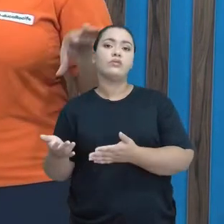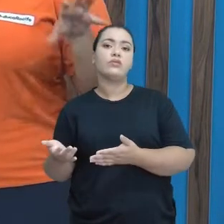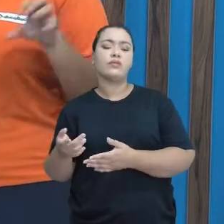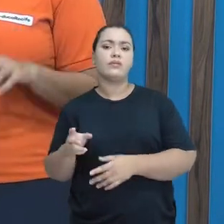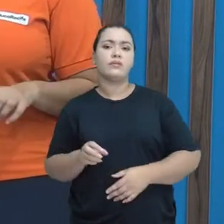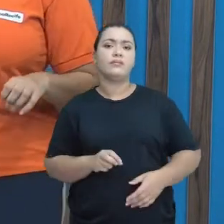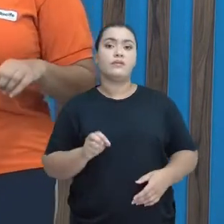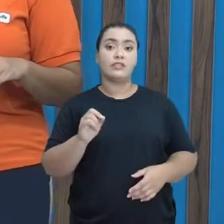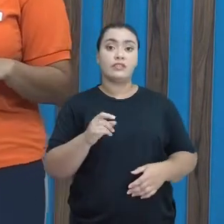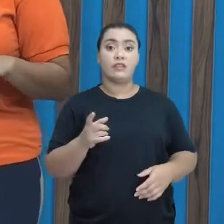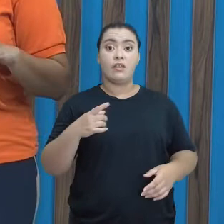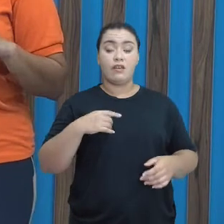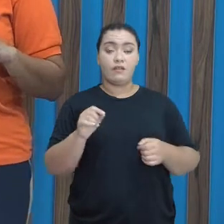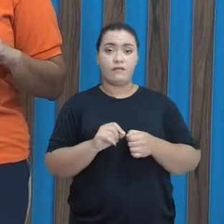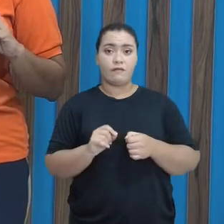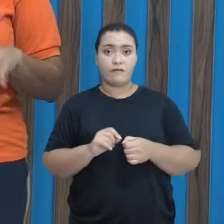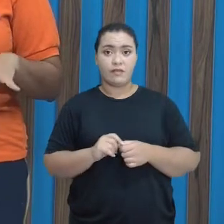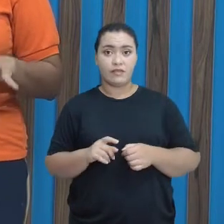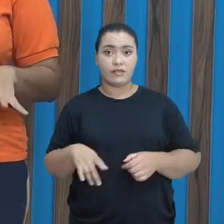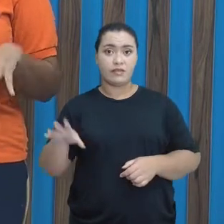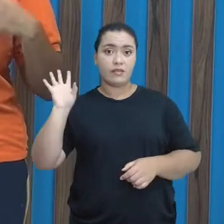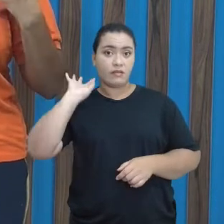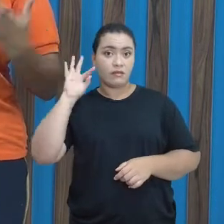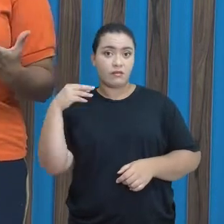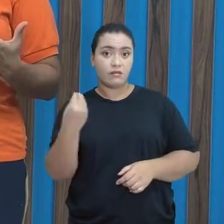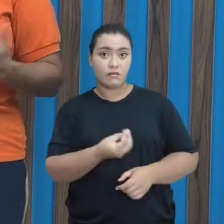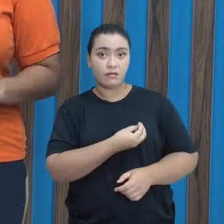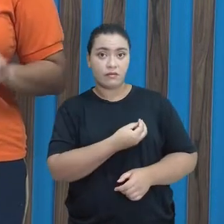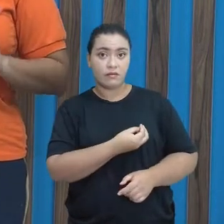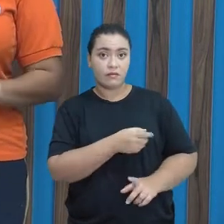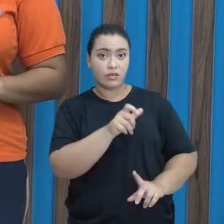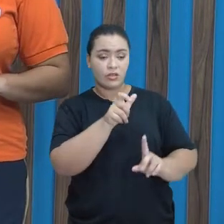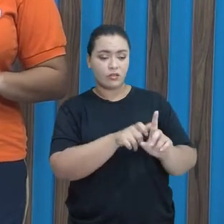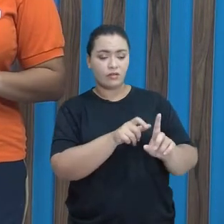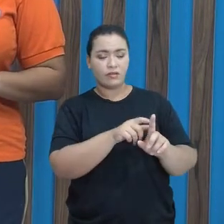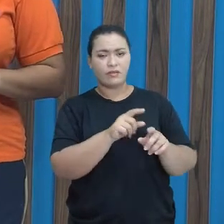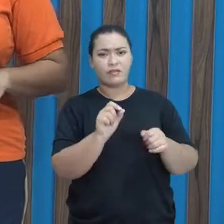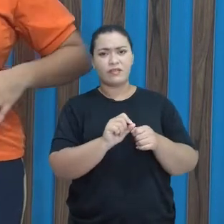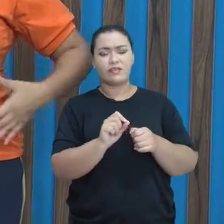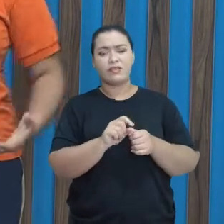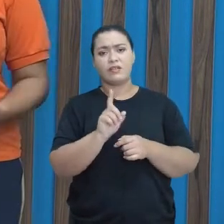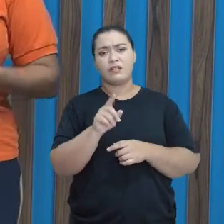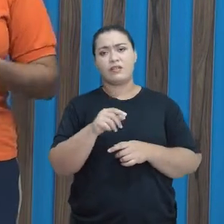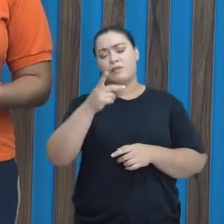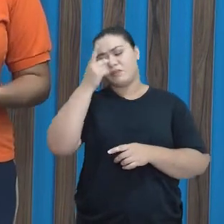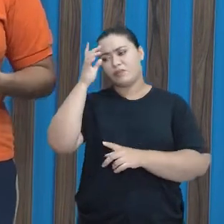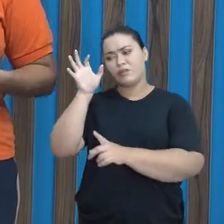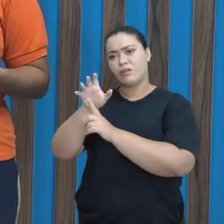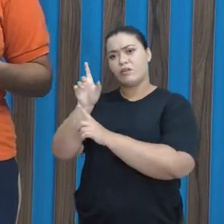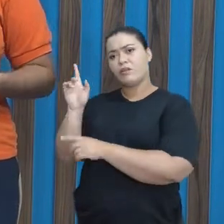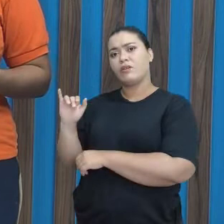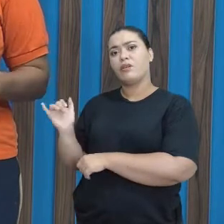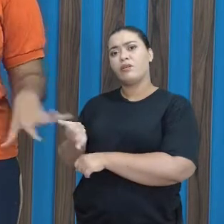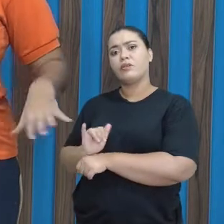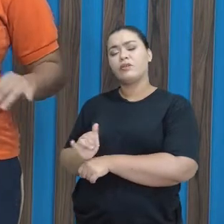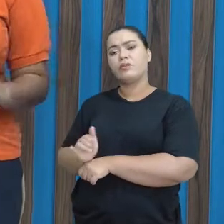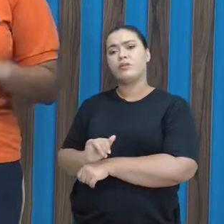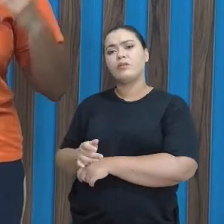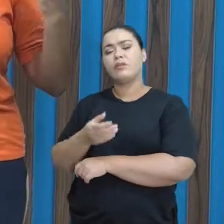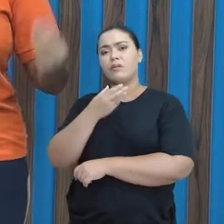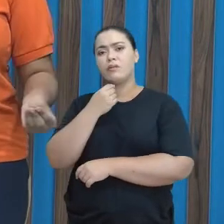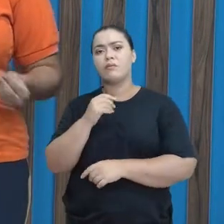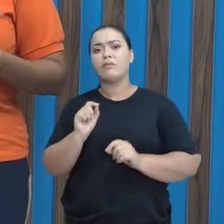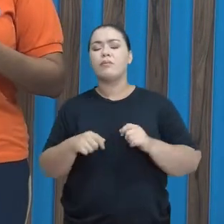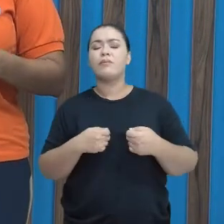eu vou fazer uma biografia de algum youtuber, talvez, a depender do público desse youtuber, eu